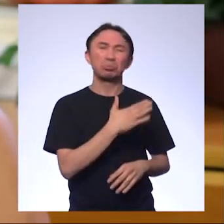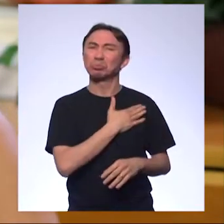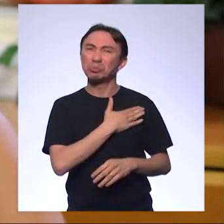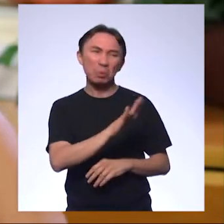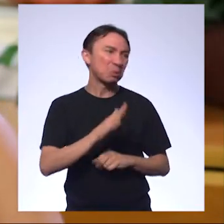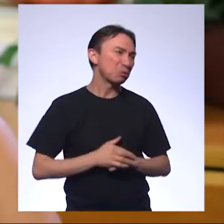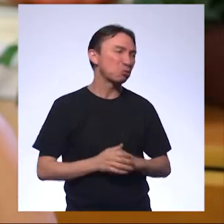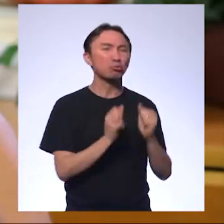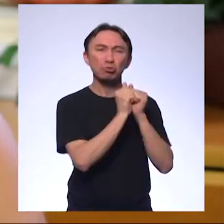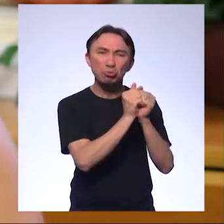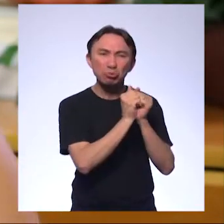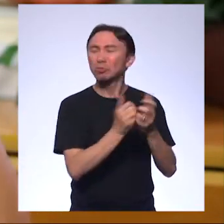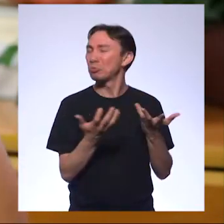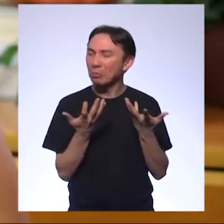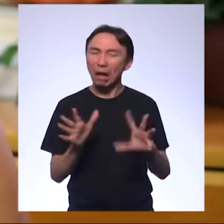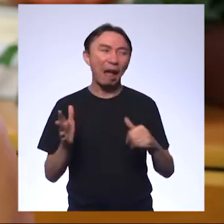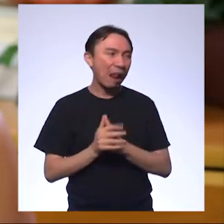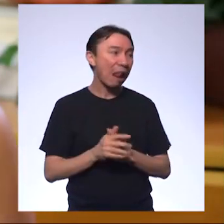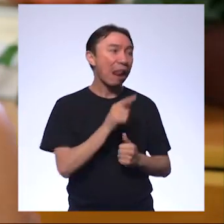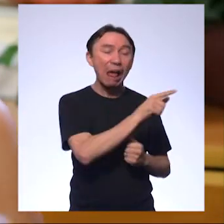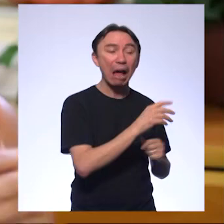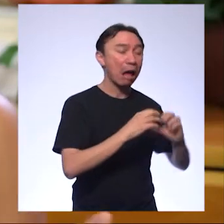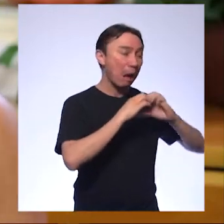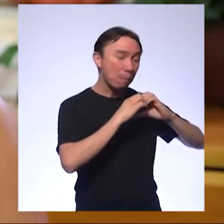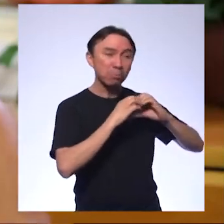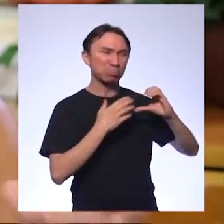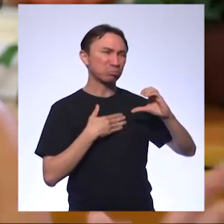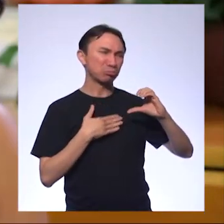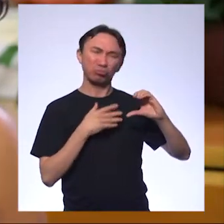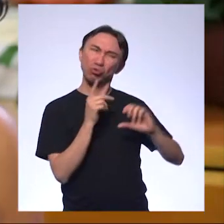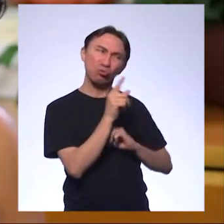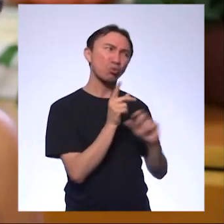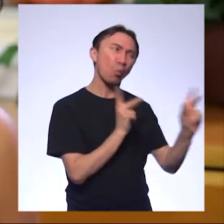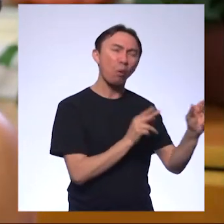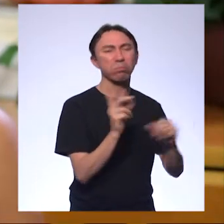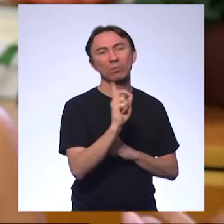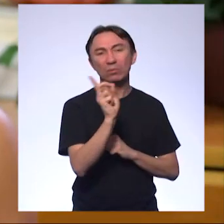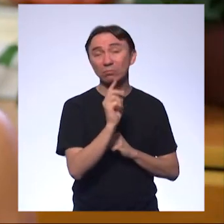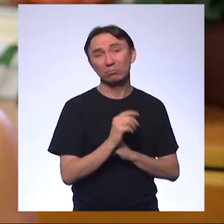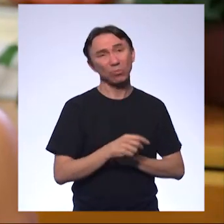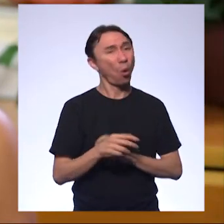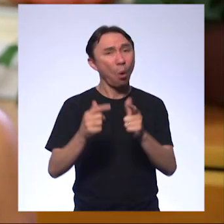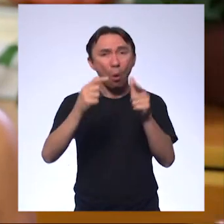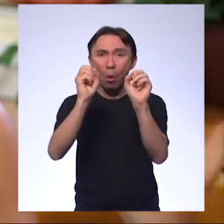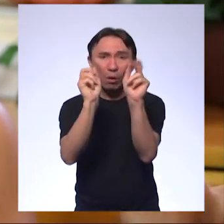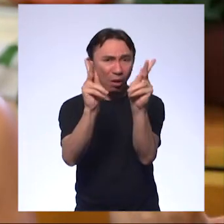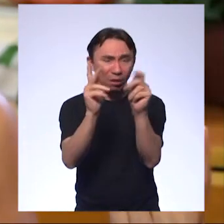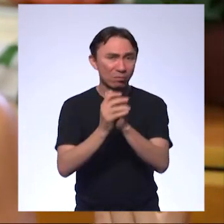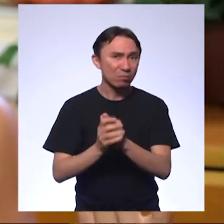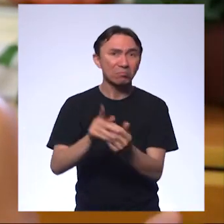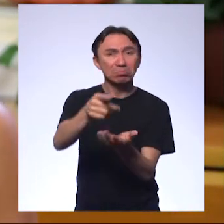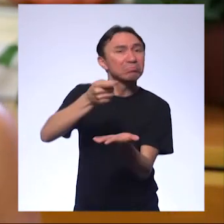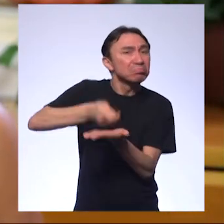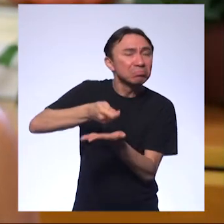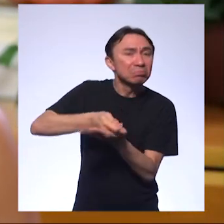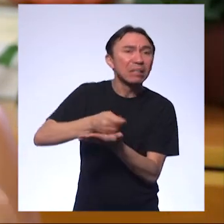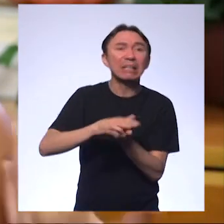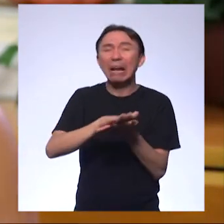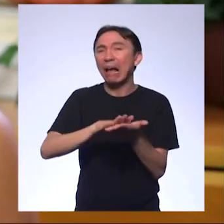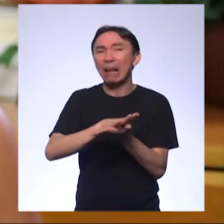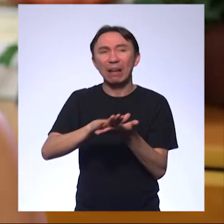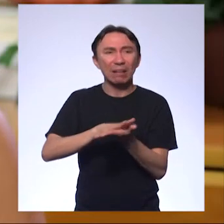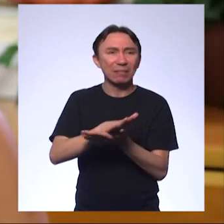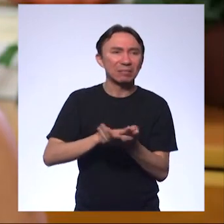não sente o mesmo que a pessoa sente por você, tá tudo bem. Você não é obrigado a sentir nada por ninguém, muito menos algum tipo